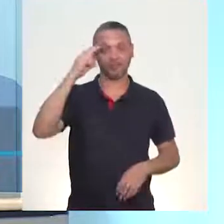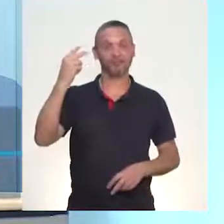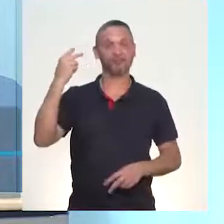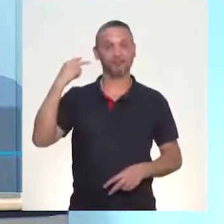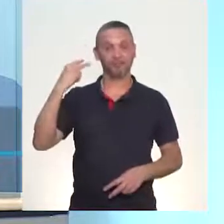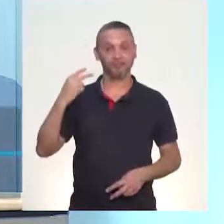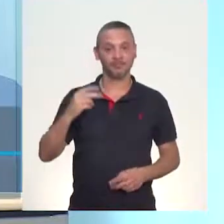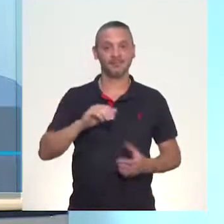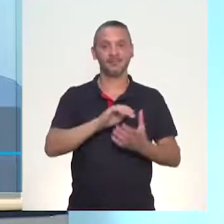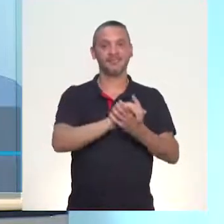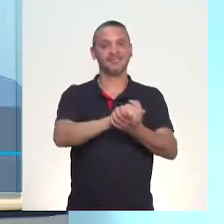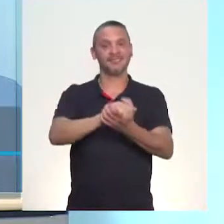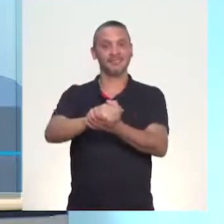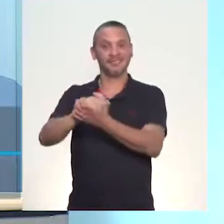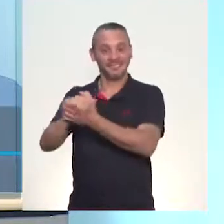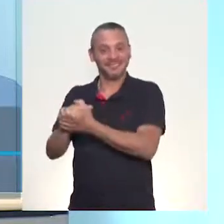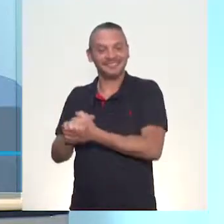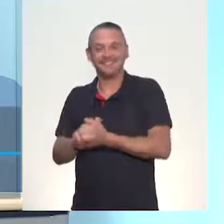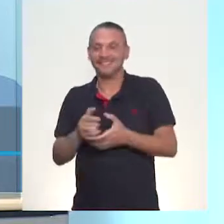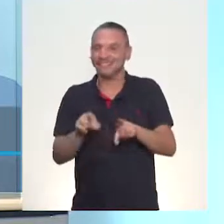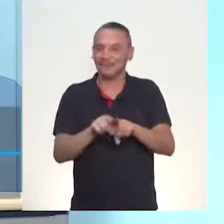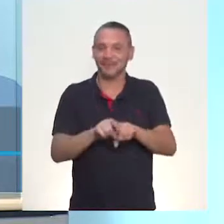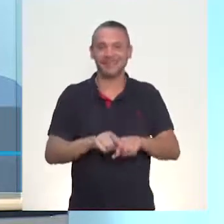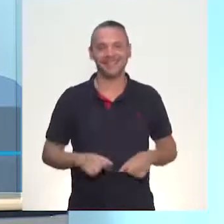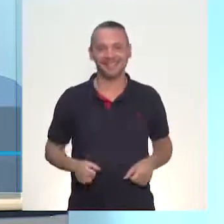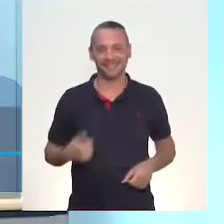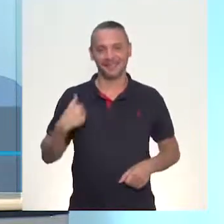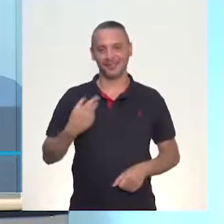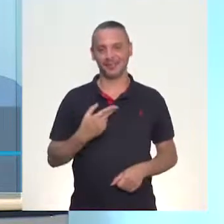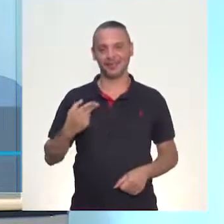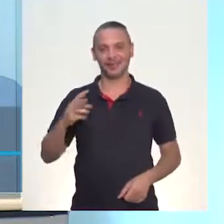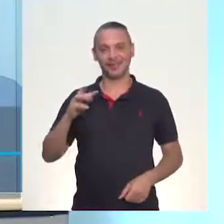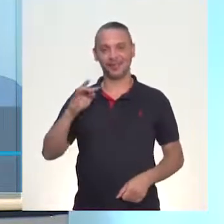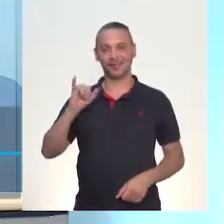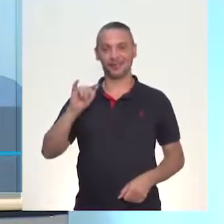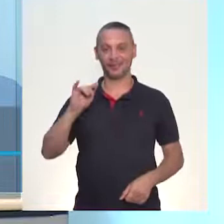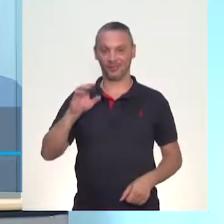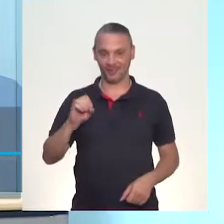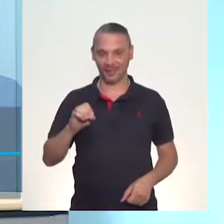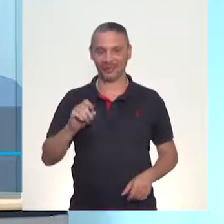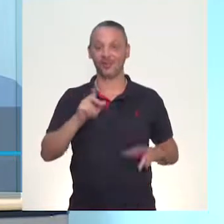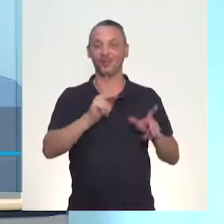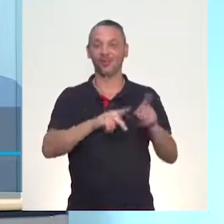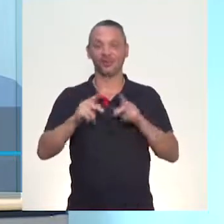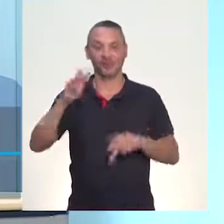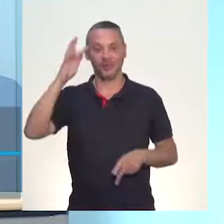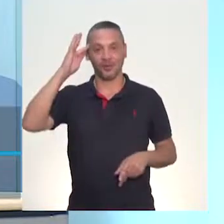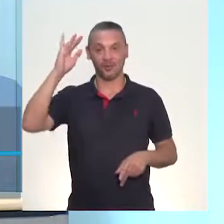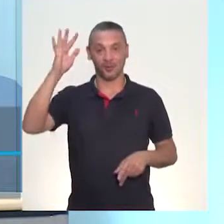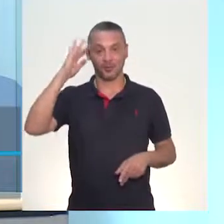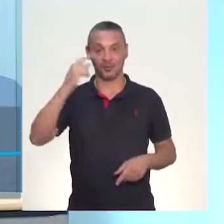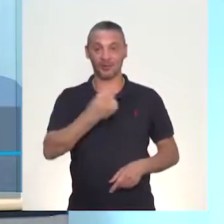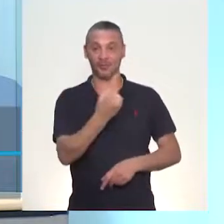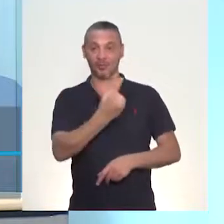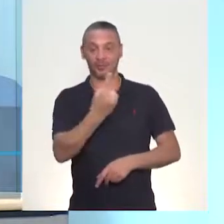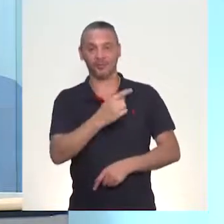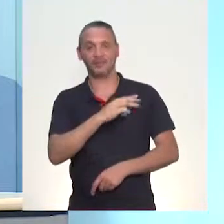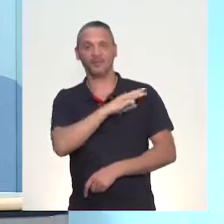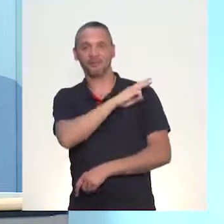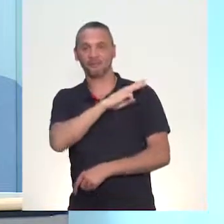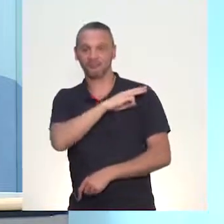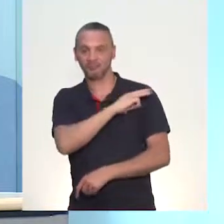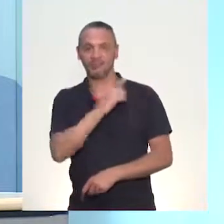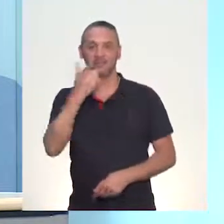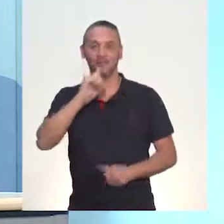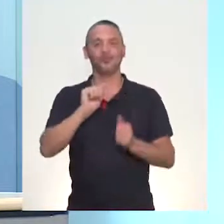eu cumprimentar também, melhor, né? Meu nome é Thiago Lazzarin, professor de filosofia, primeira série do ensino médio, mais uma